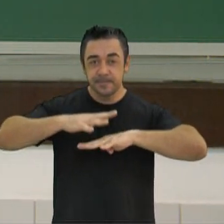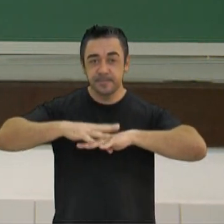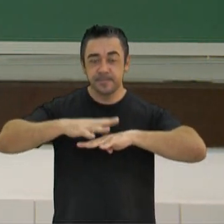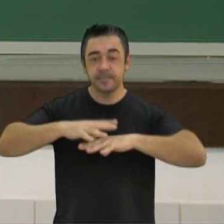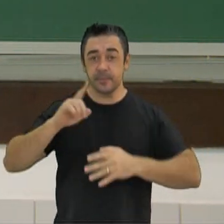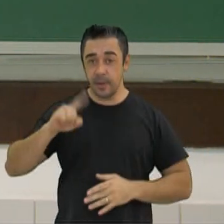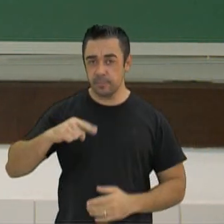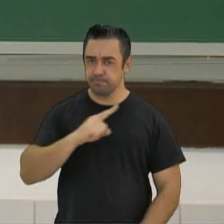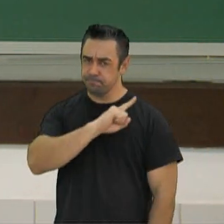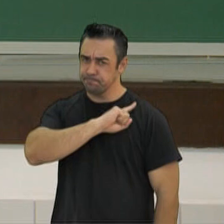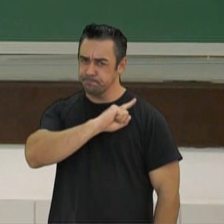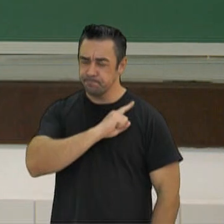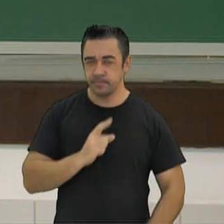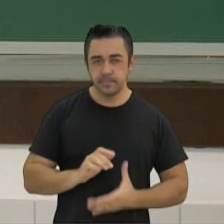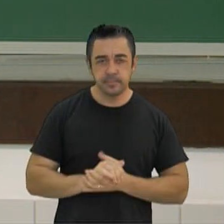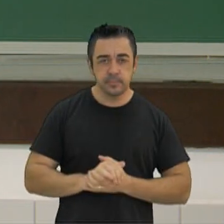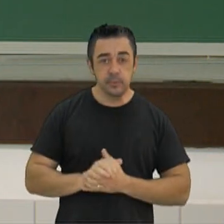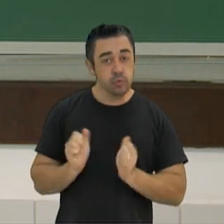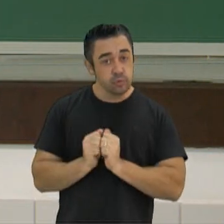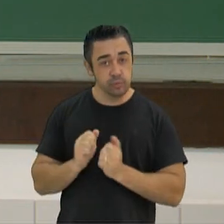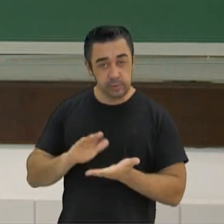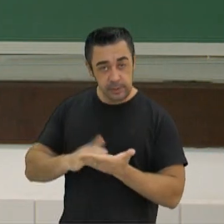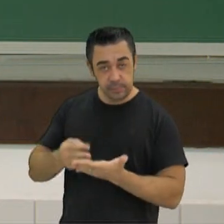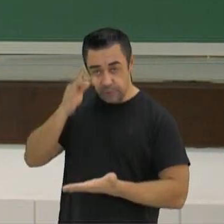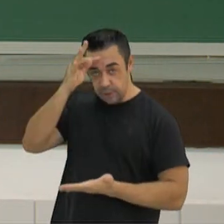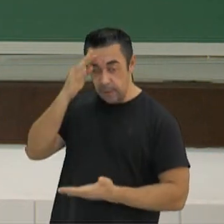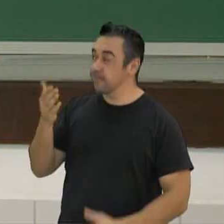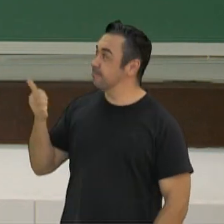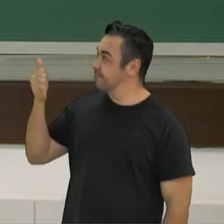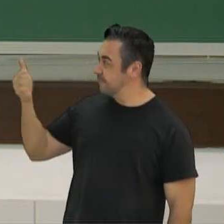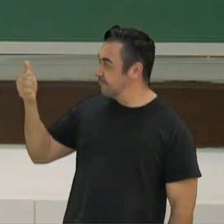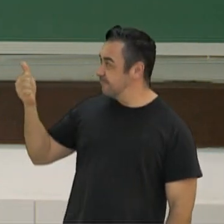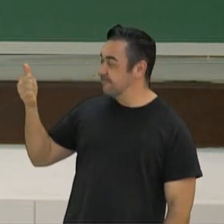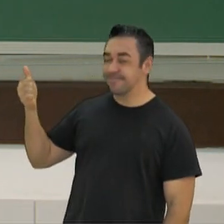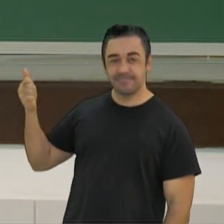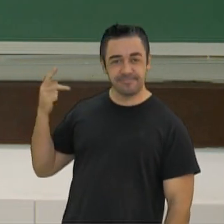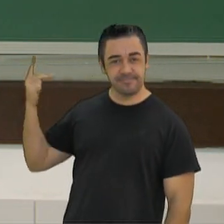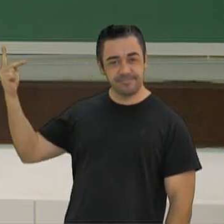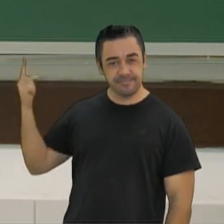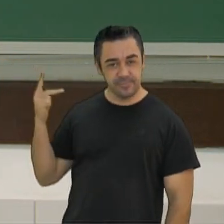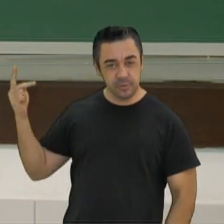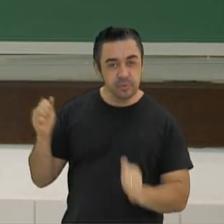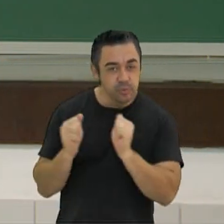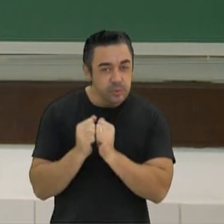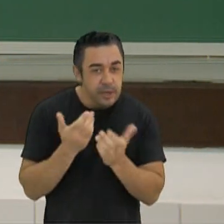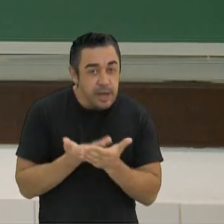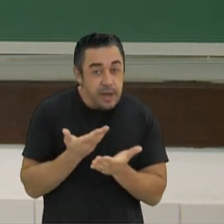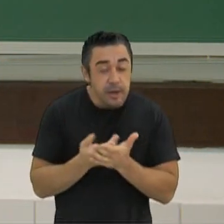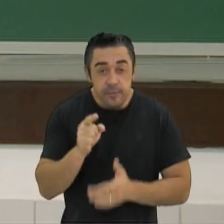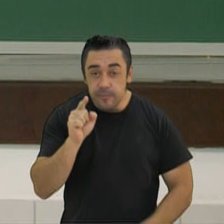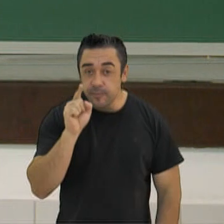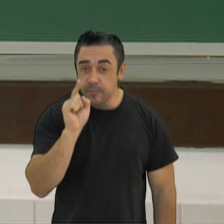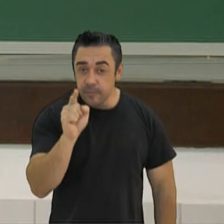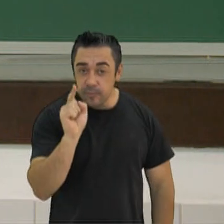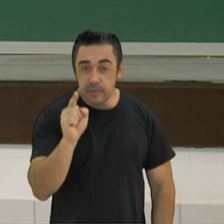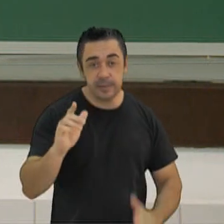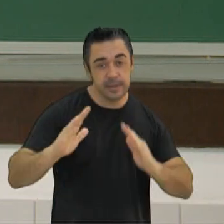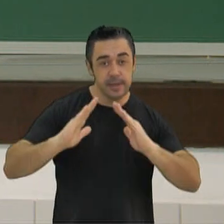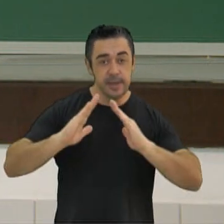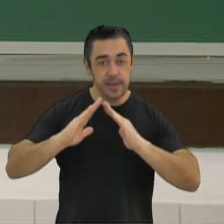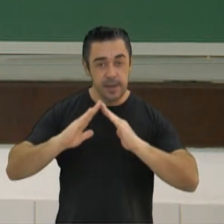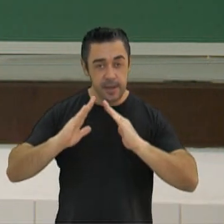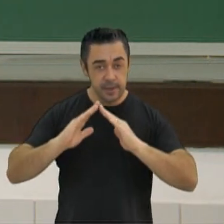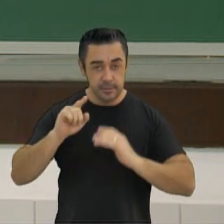da primeira série. Estamos aqui com o Tiago, nosso intérprete de hoje, que vai me acompanhar nessa aula, e vocês aí de